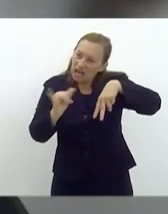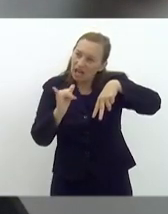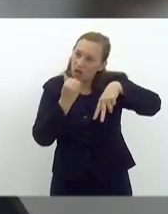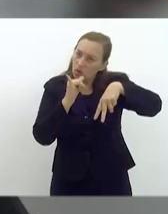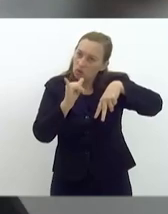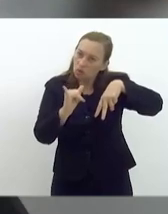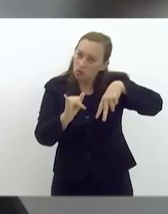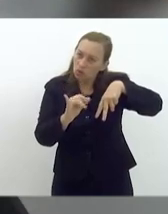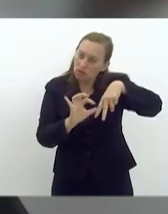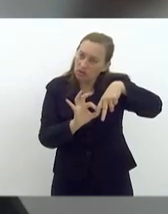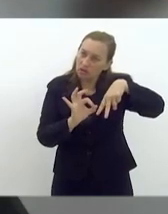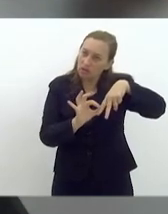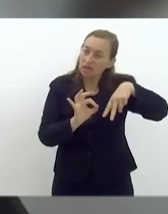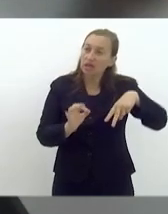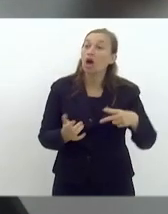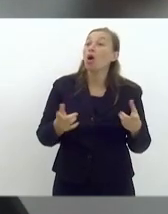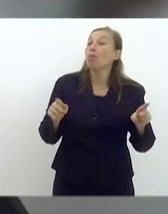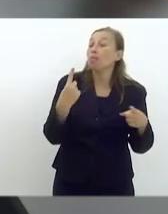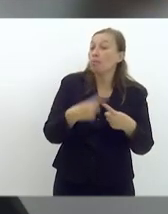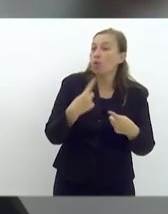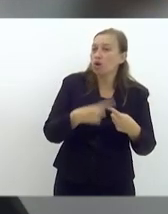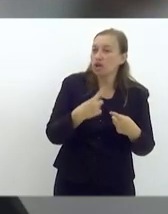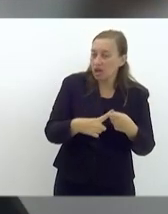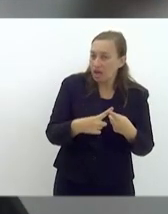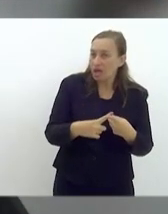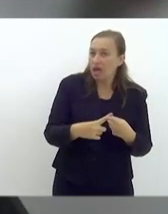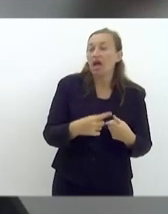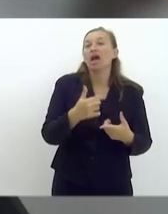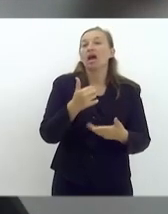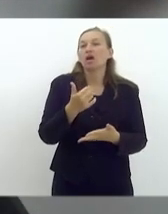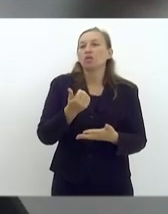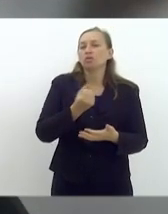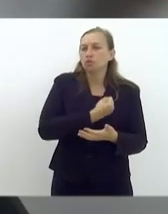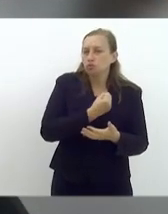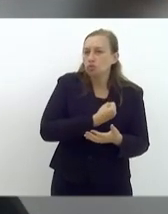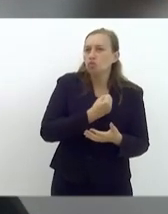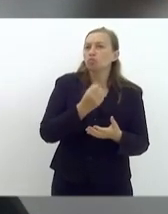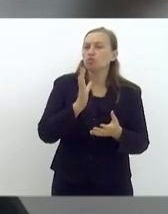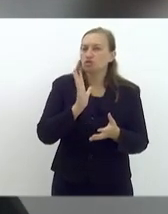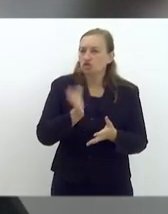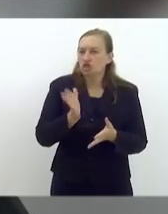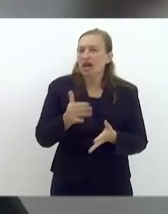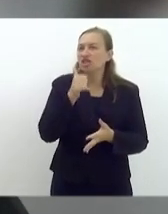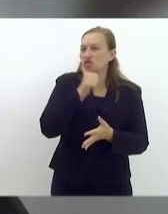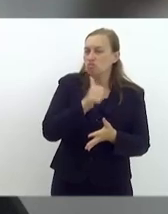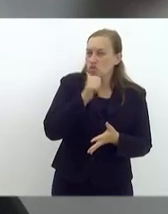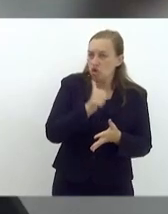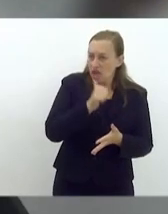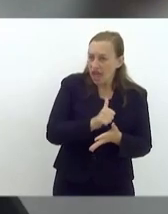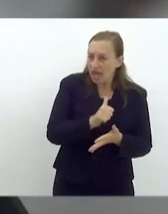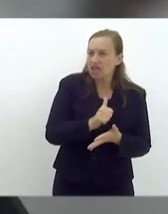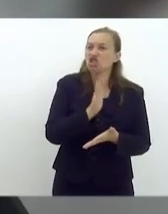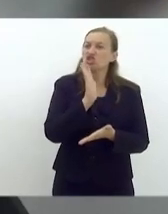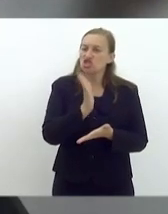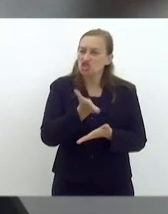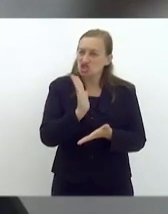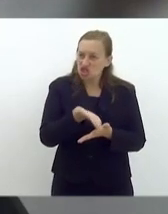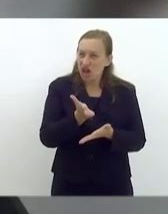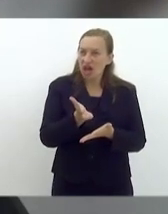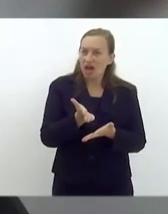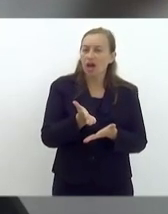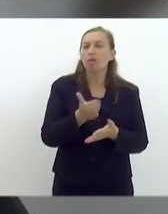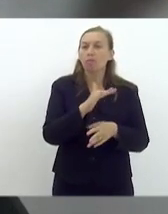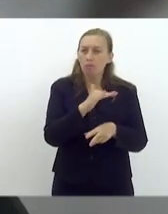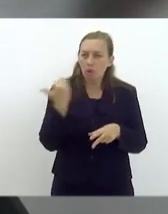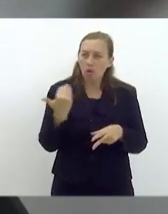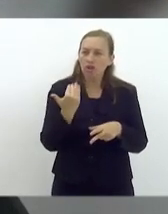que foram assassinadas as mulheres já estavam com medida protetiva então a medida protetiva por si só não tá dando a proteção